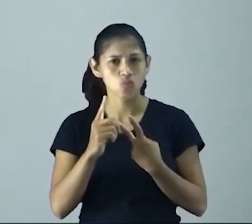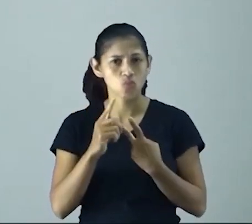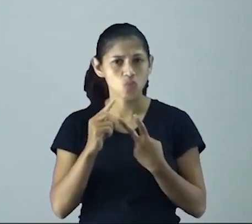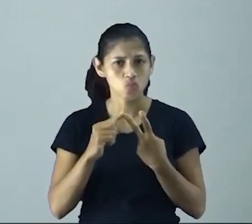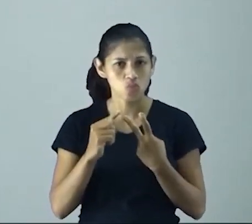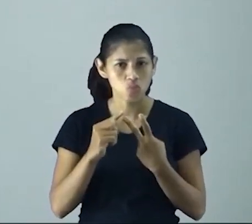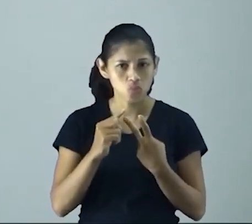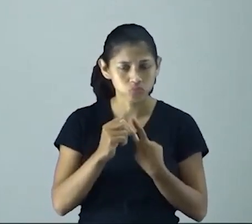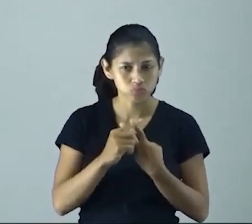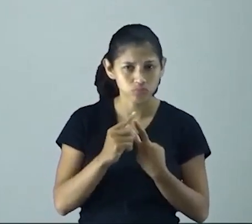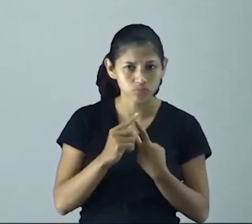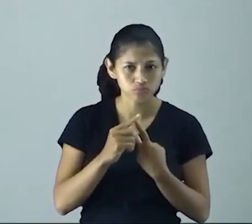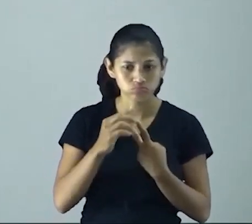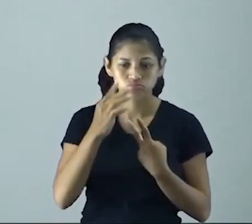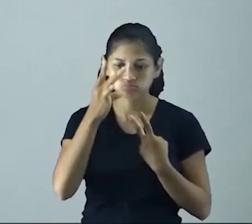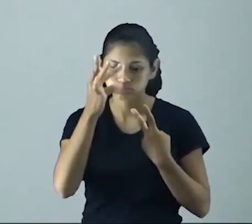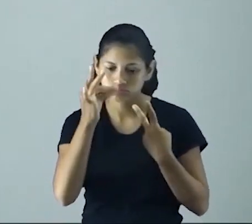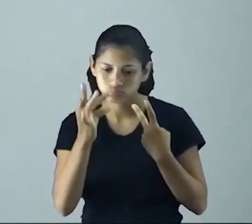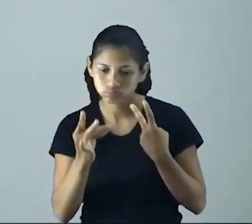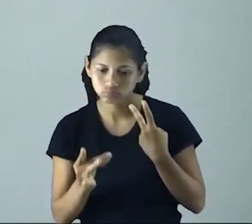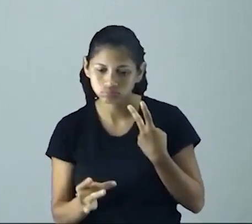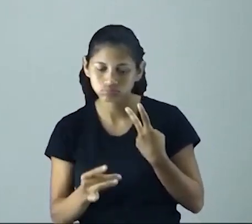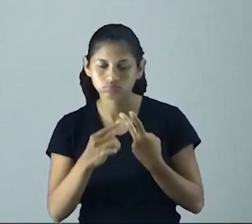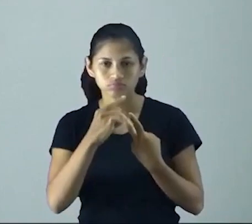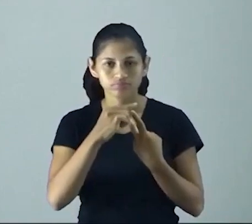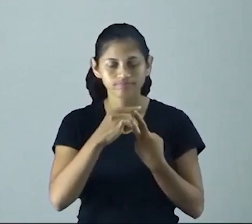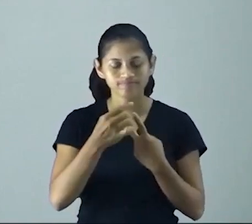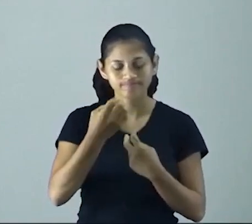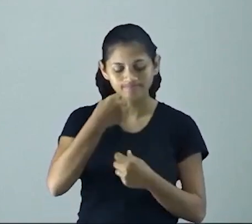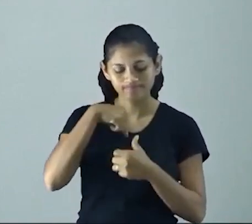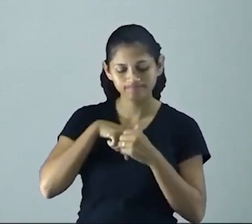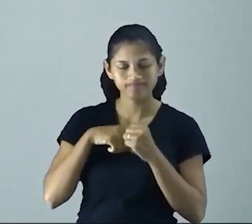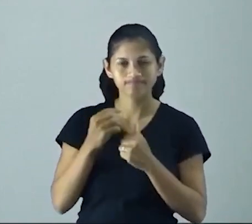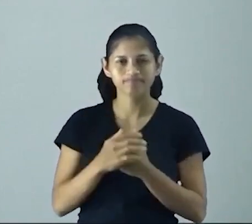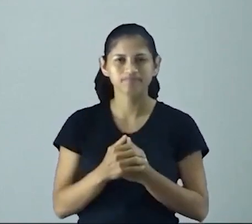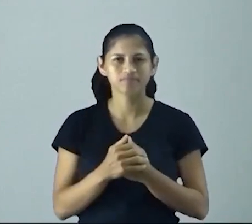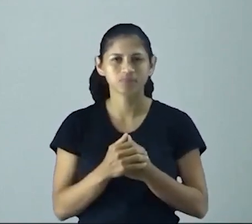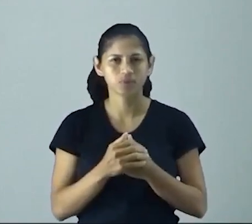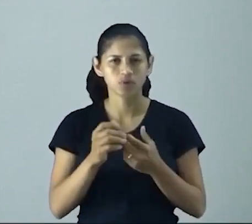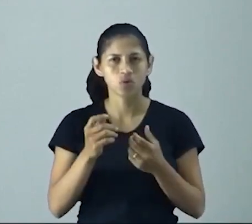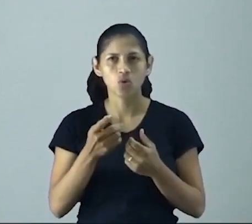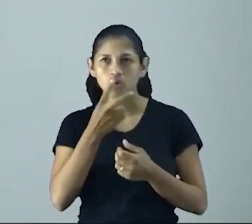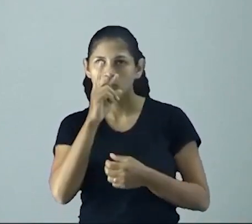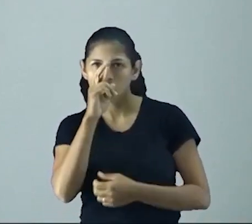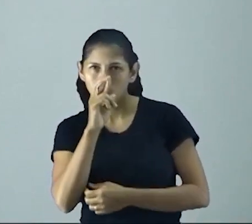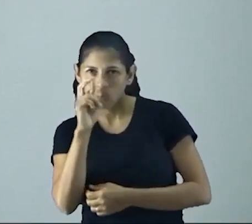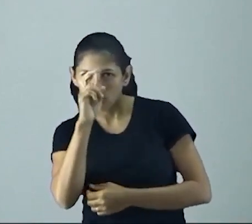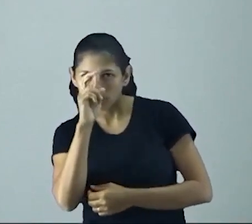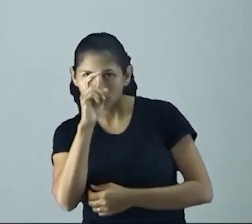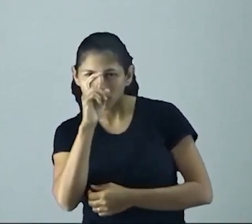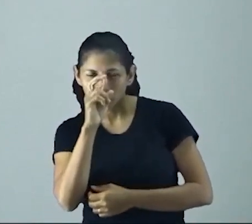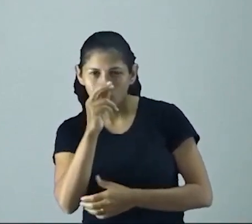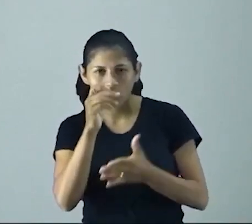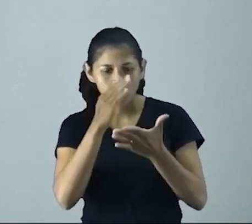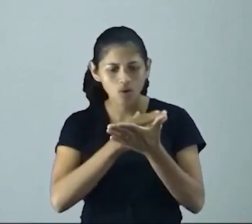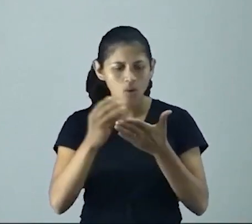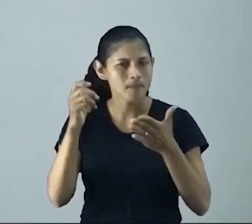dizendo, descrição. Você observou alguma coisa e está descrevendo aquilo que